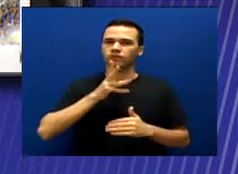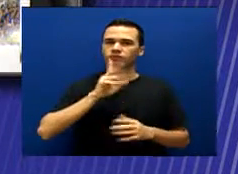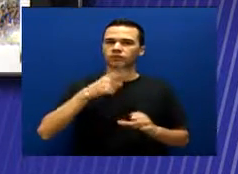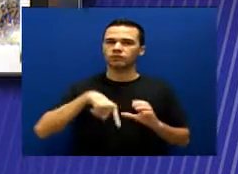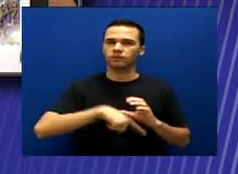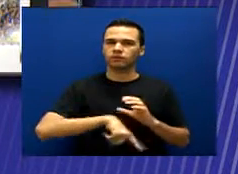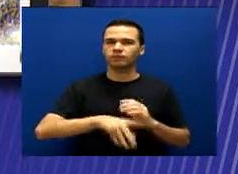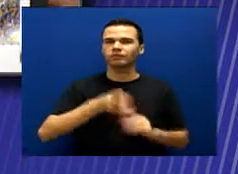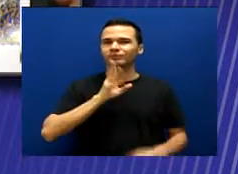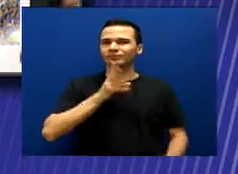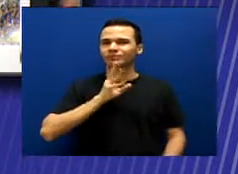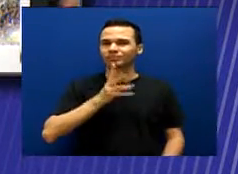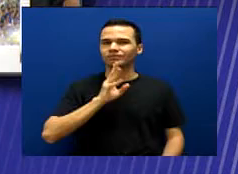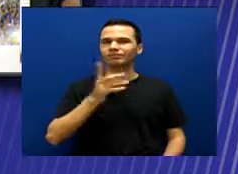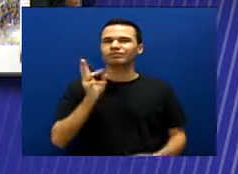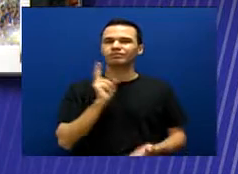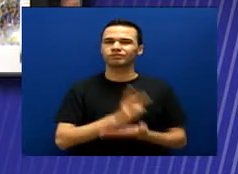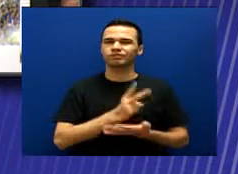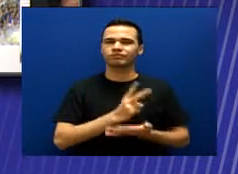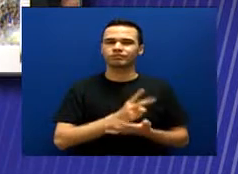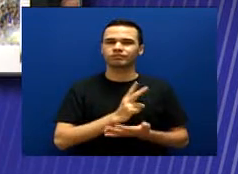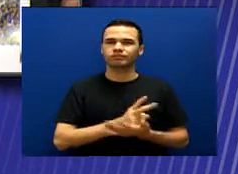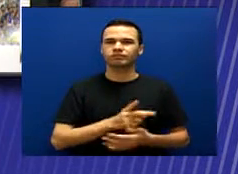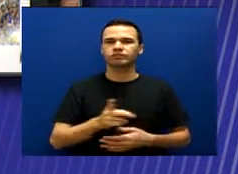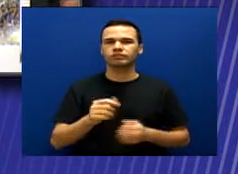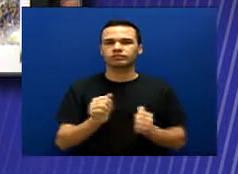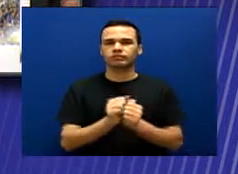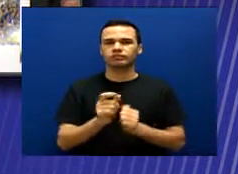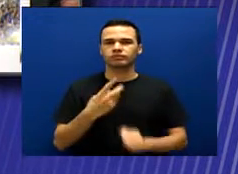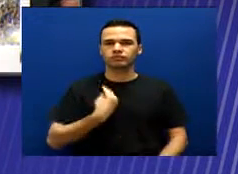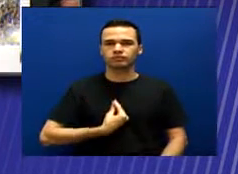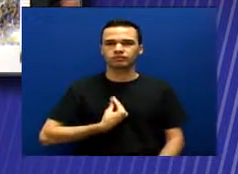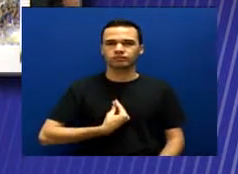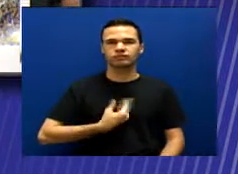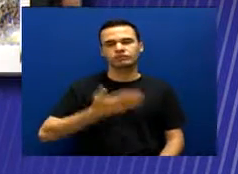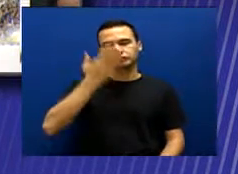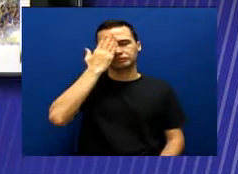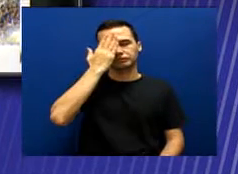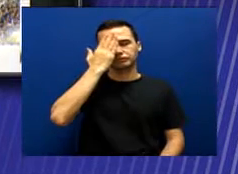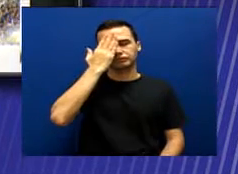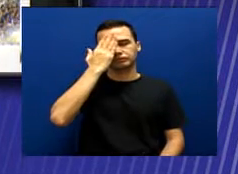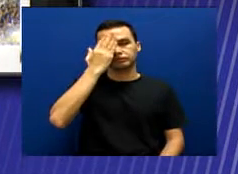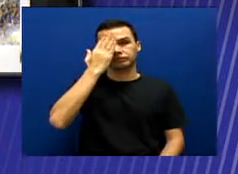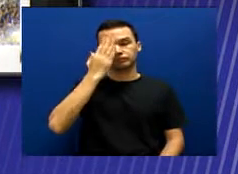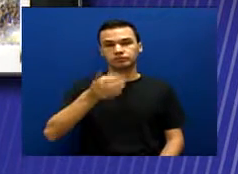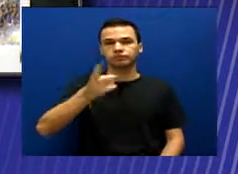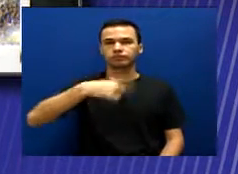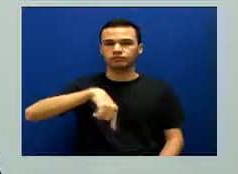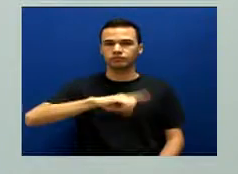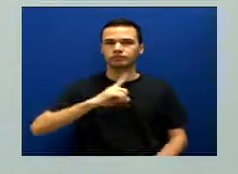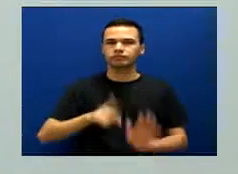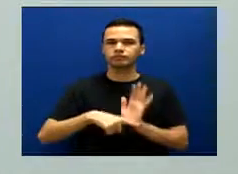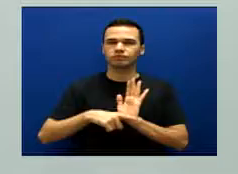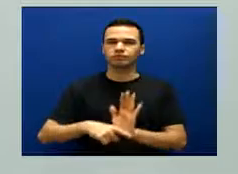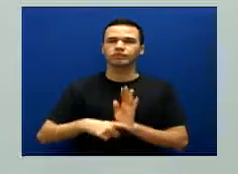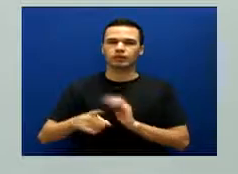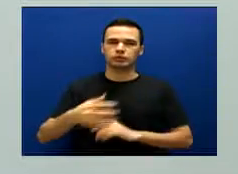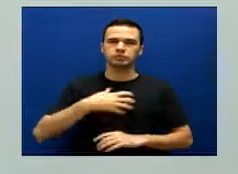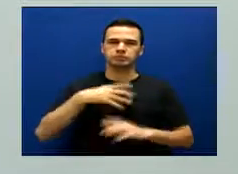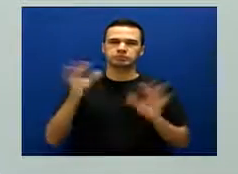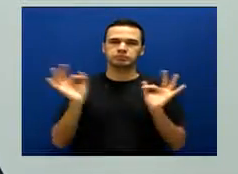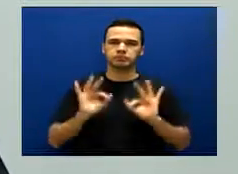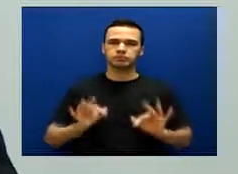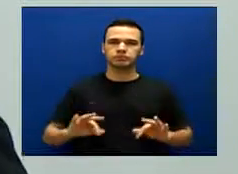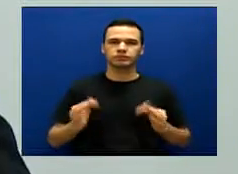Sim. Você está lá sempre, você conhece como poucos. Uhum. E eu tenho certeza que a nossa participação, fiquei bastante feliz.